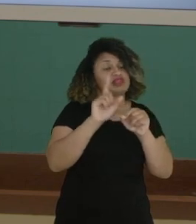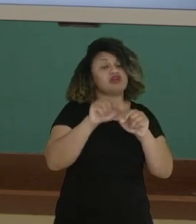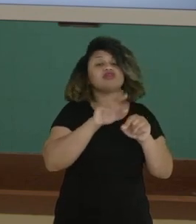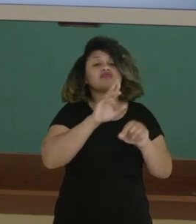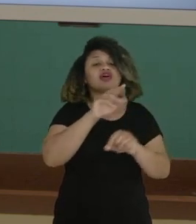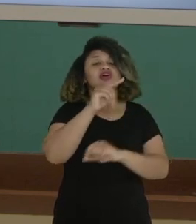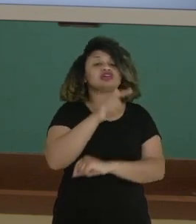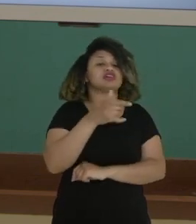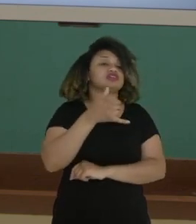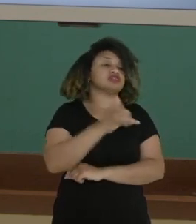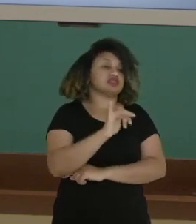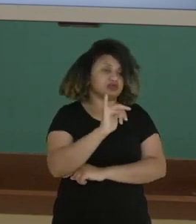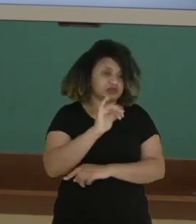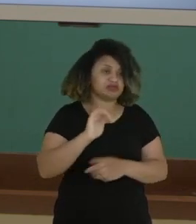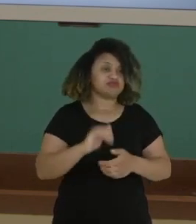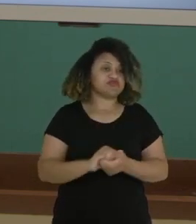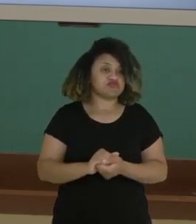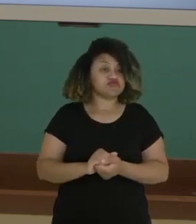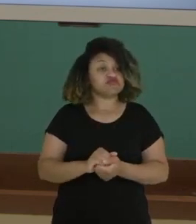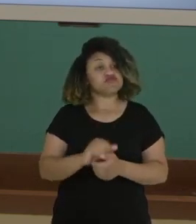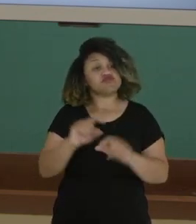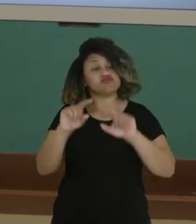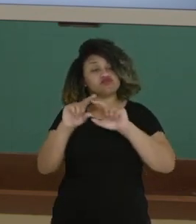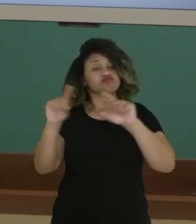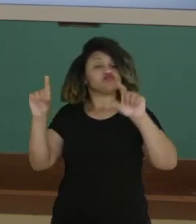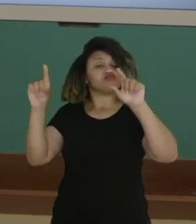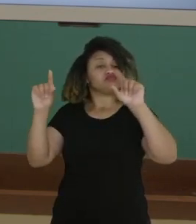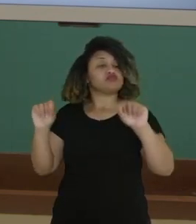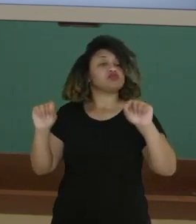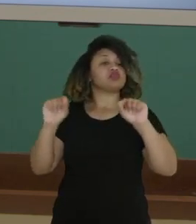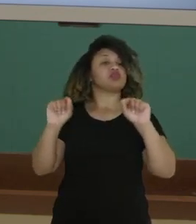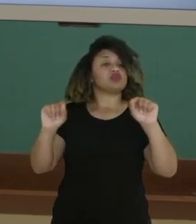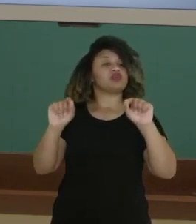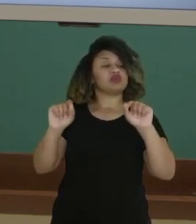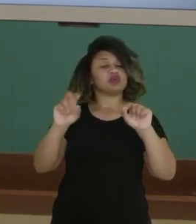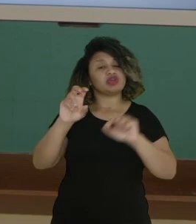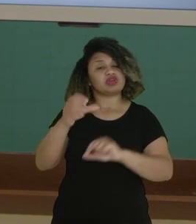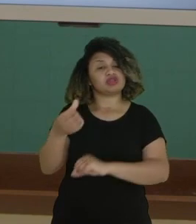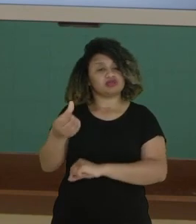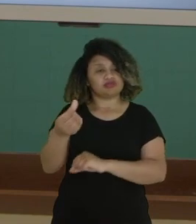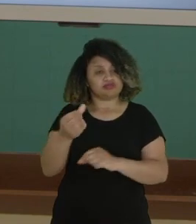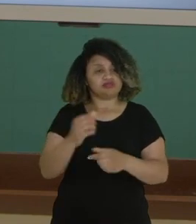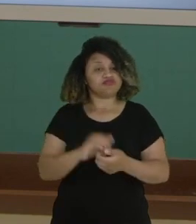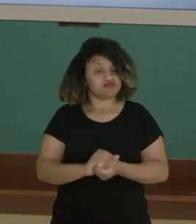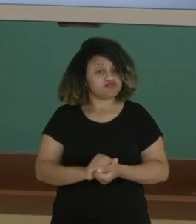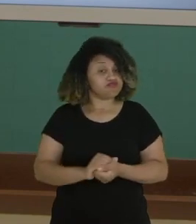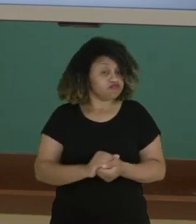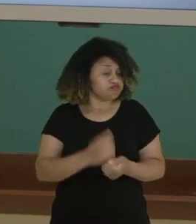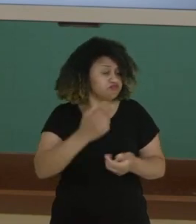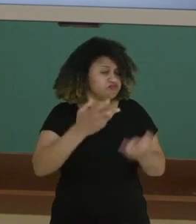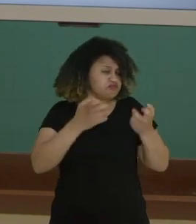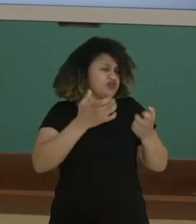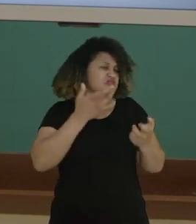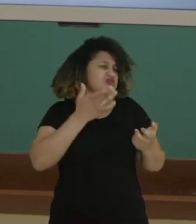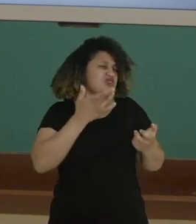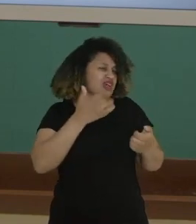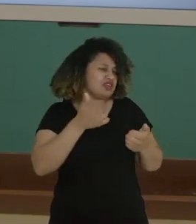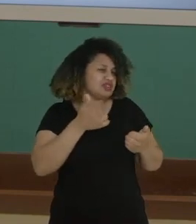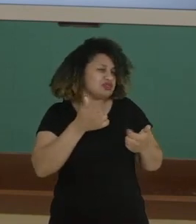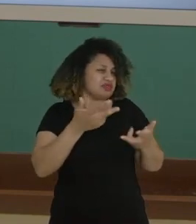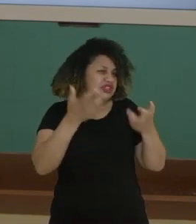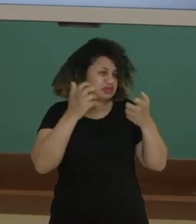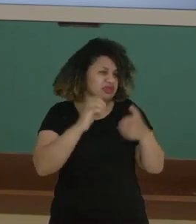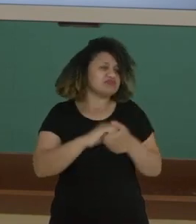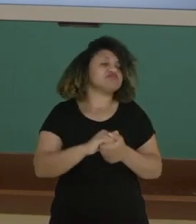dá 7, 7y. E aqui, 20 mais 24 mais 12, 56. Olha como ficou fácil. Ficou,